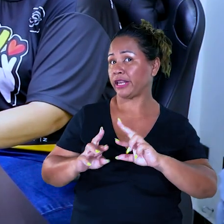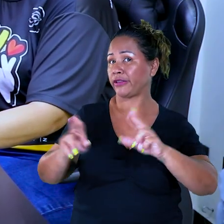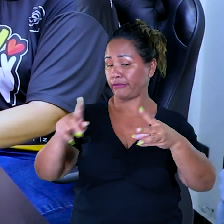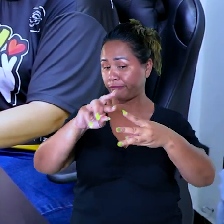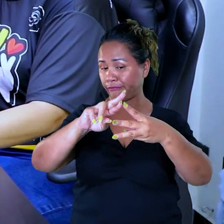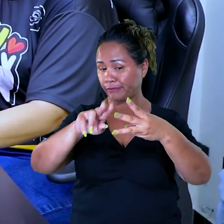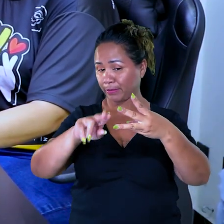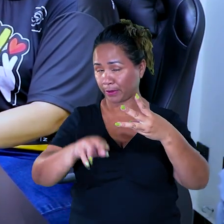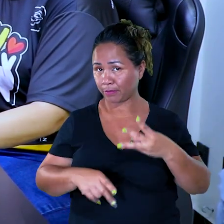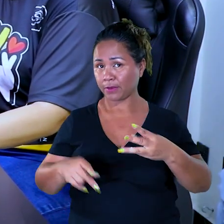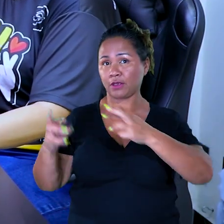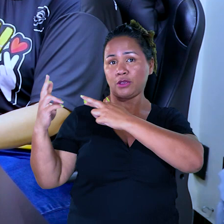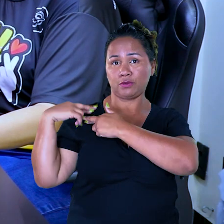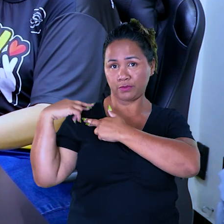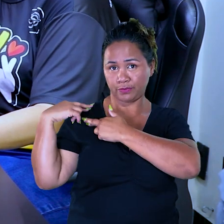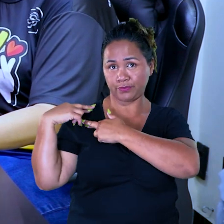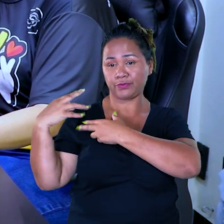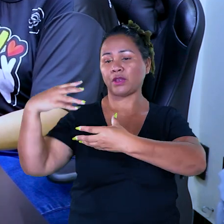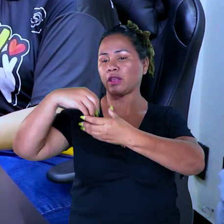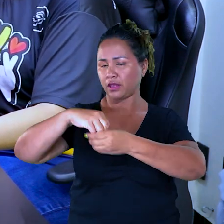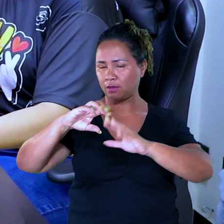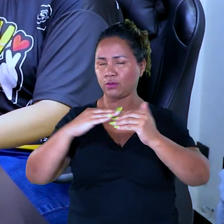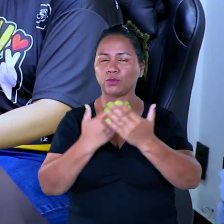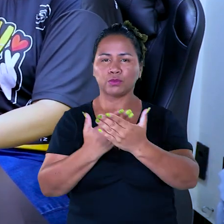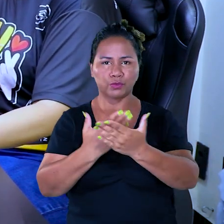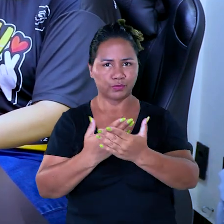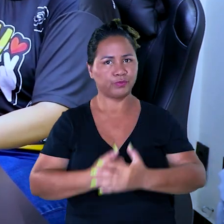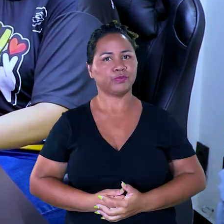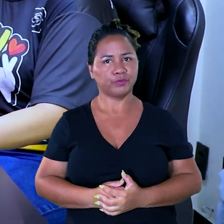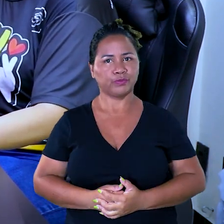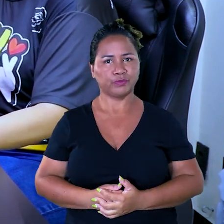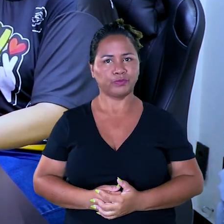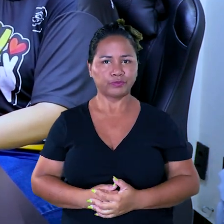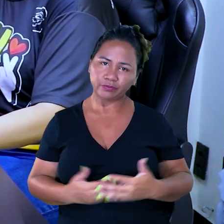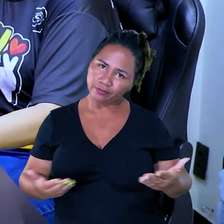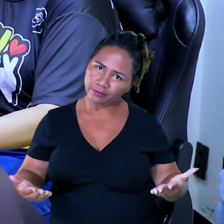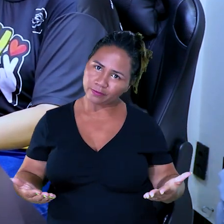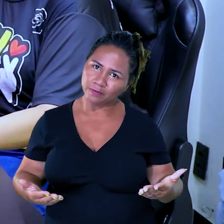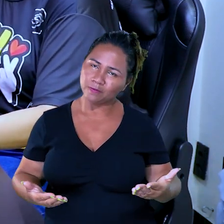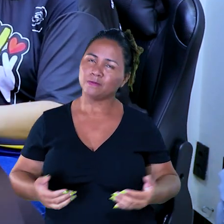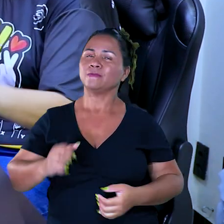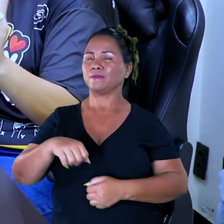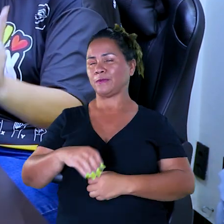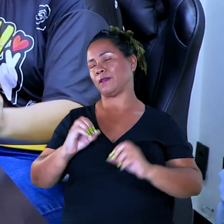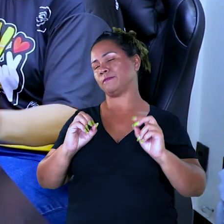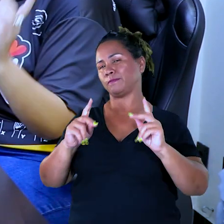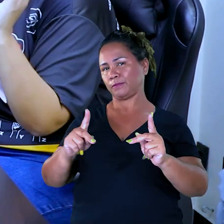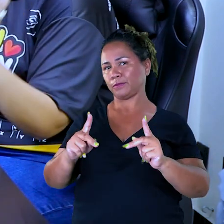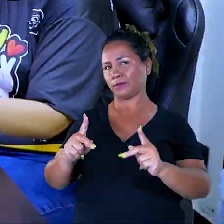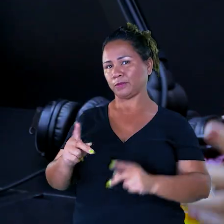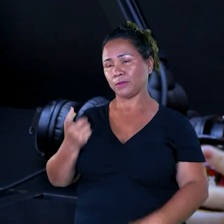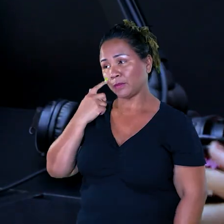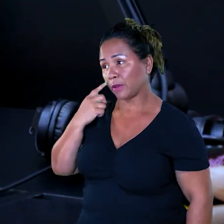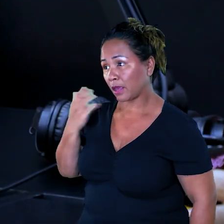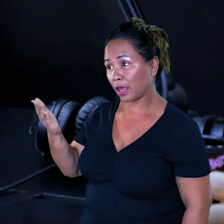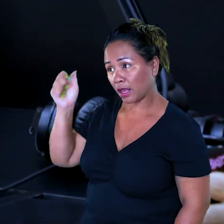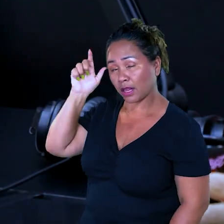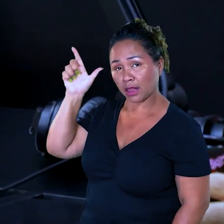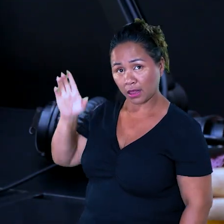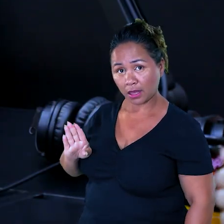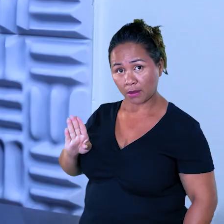como intérprete educacional? Continua podendo. Mas ela também vai poder atuar como professora regente de uma sala de recurso?